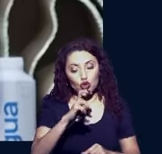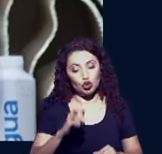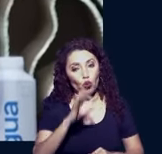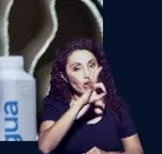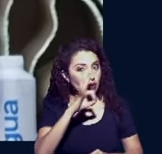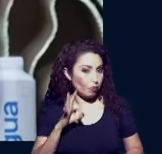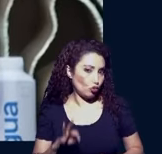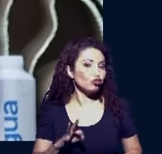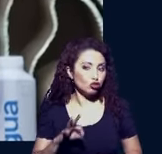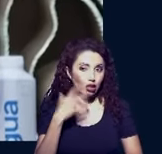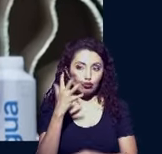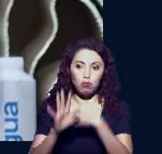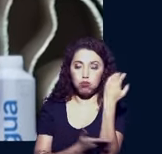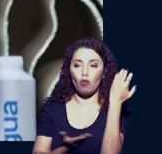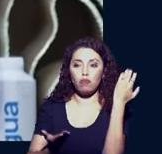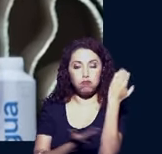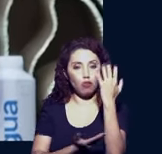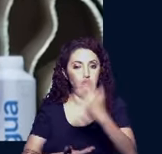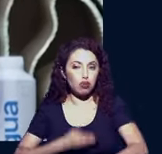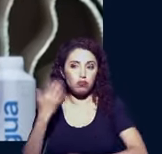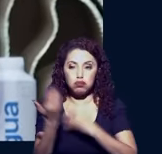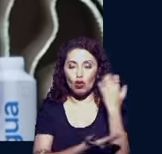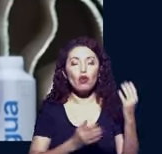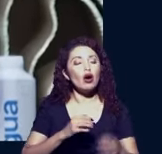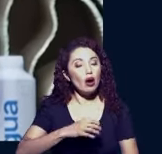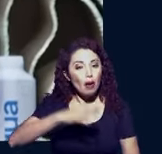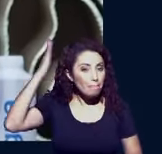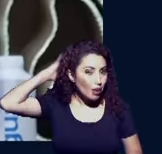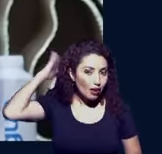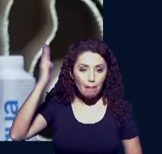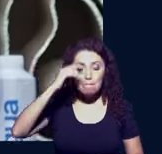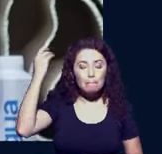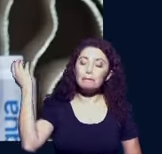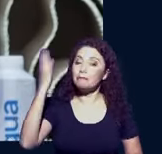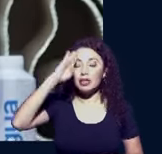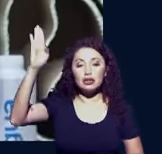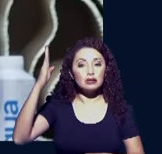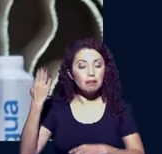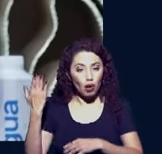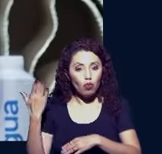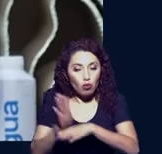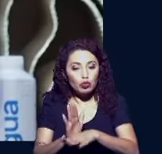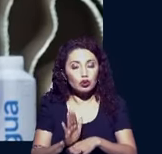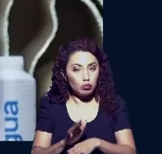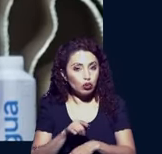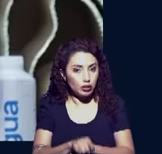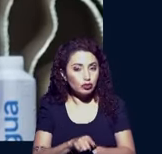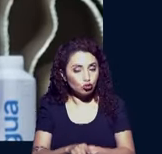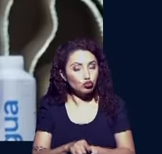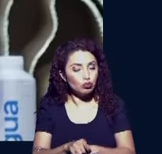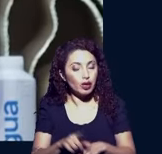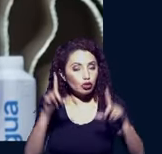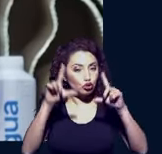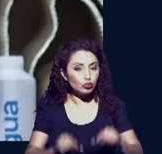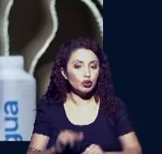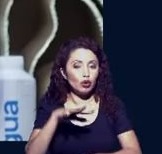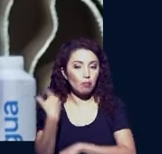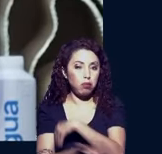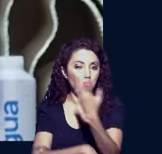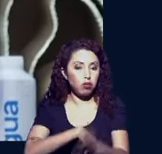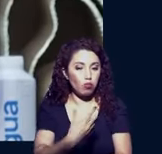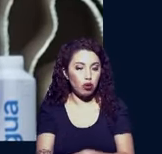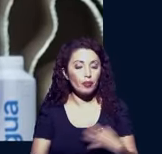o Pará foi o principal contribuinte para esse processo de redução mas é fundamental a transição E aí eu defendo particularmente